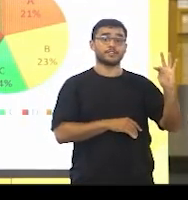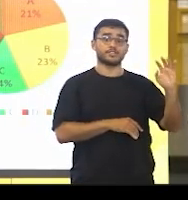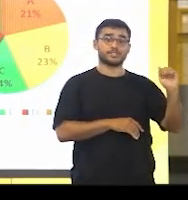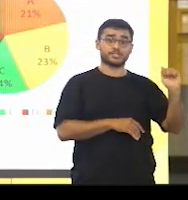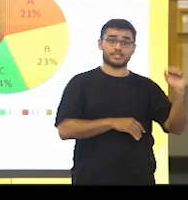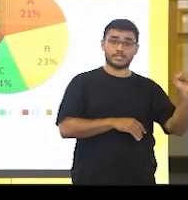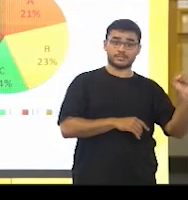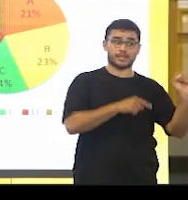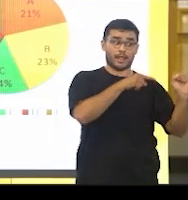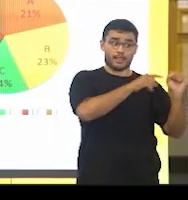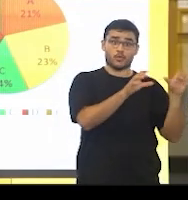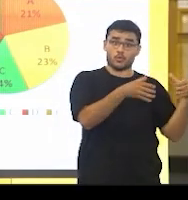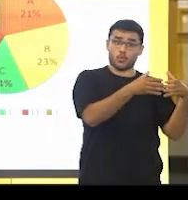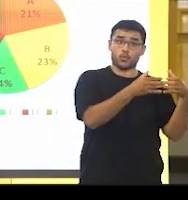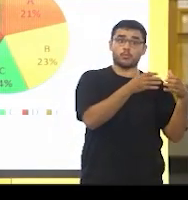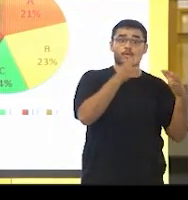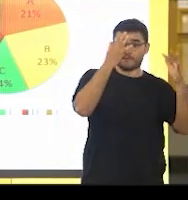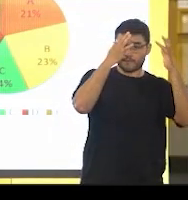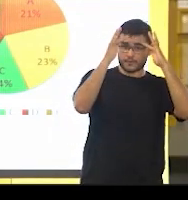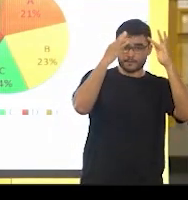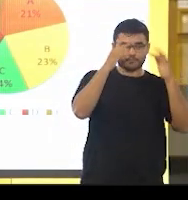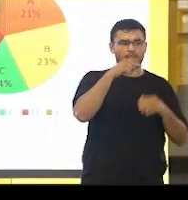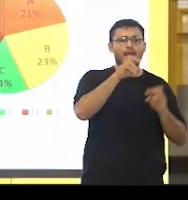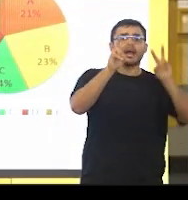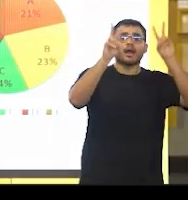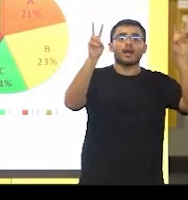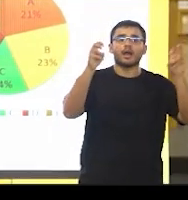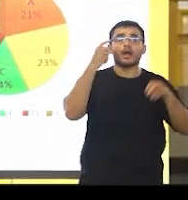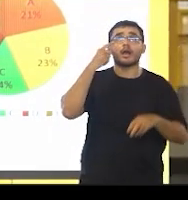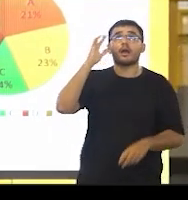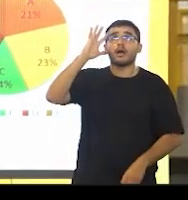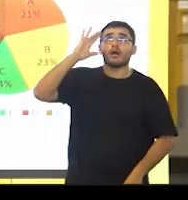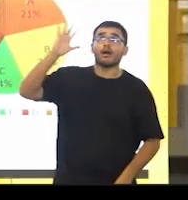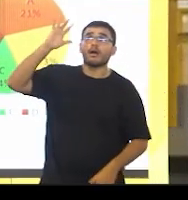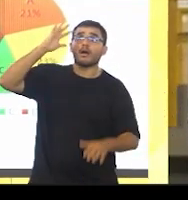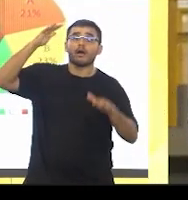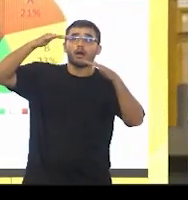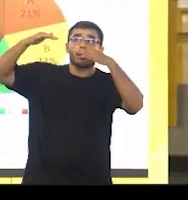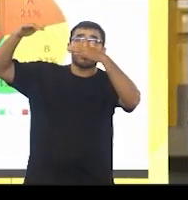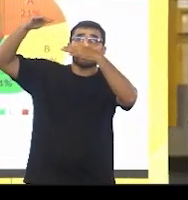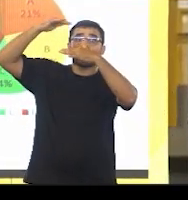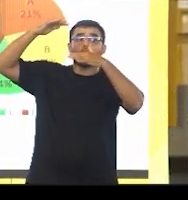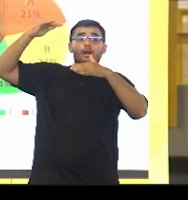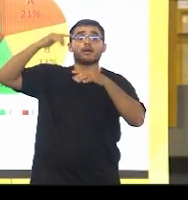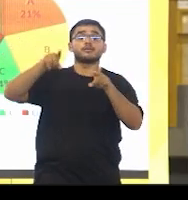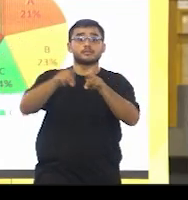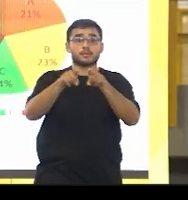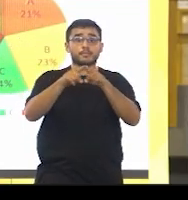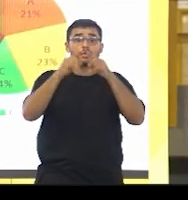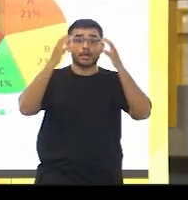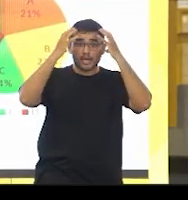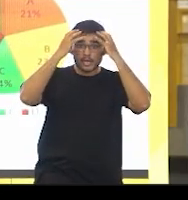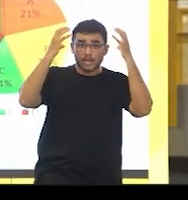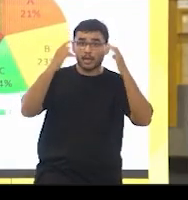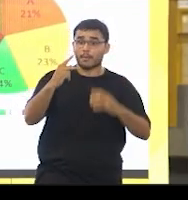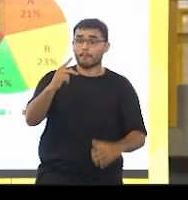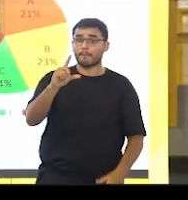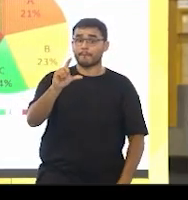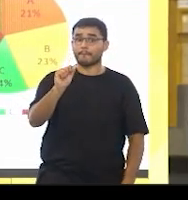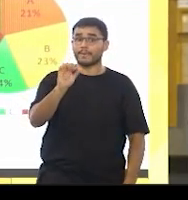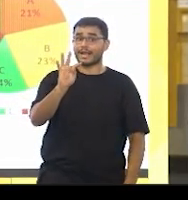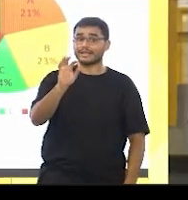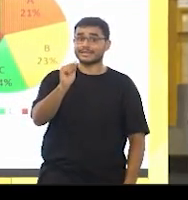vai investigar o que ele chamou de realidade inteligível, e Aristóteles, que investigou